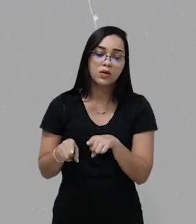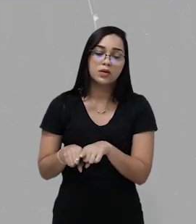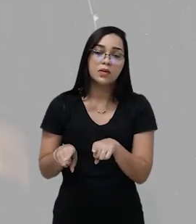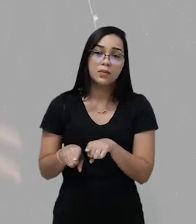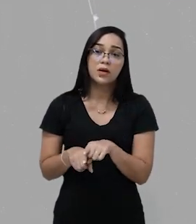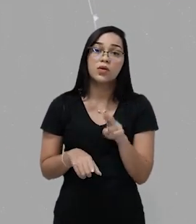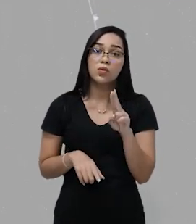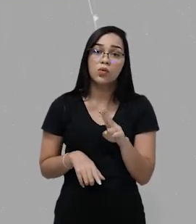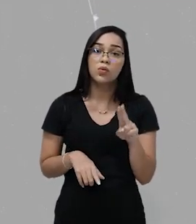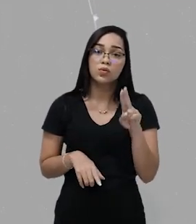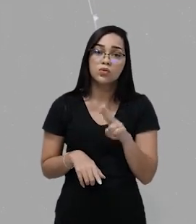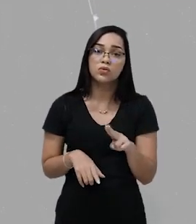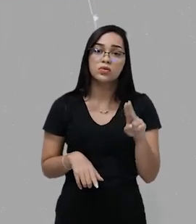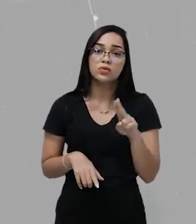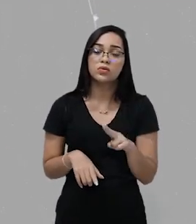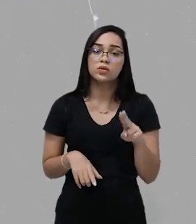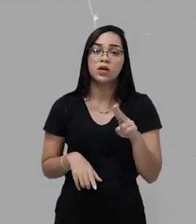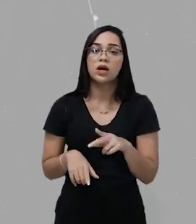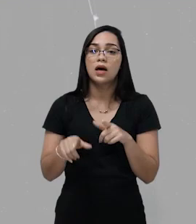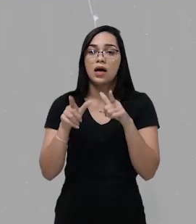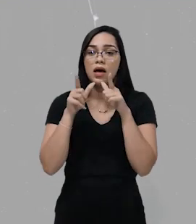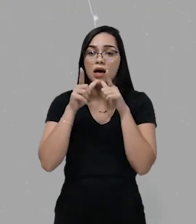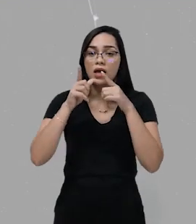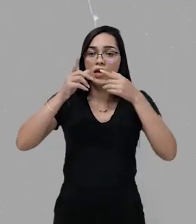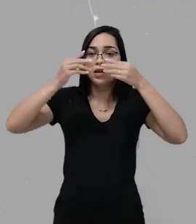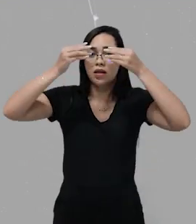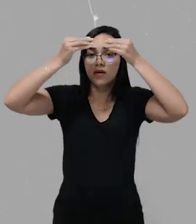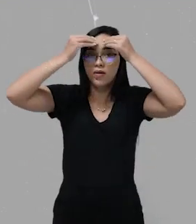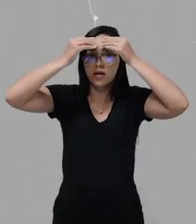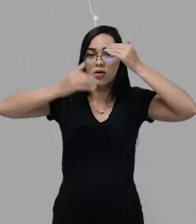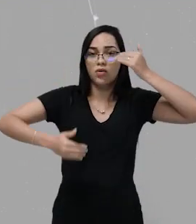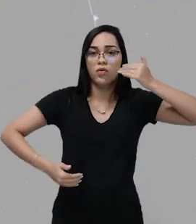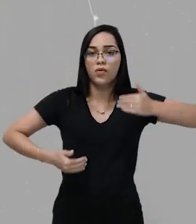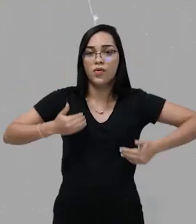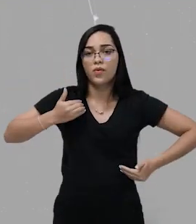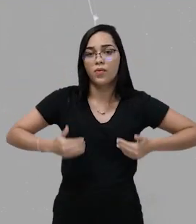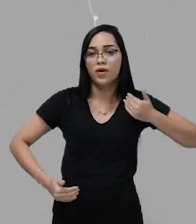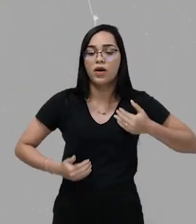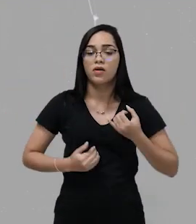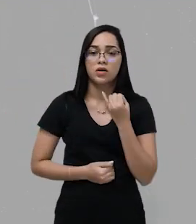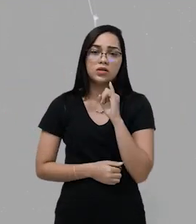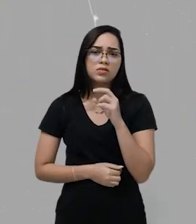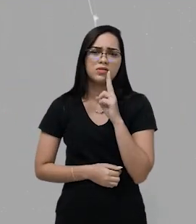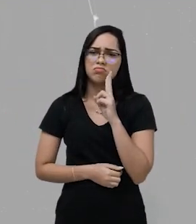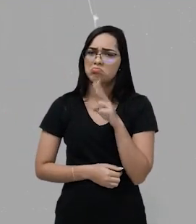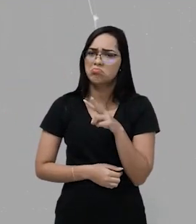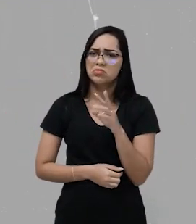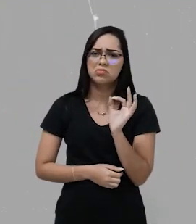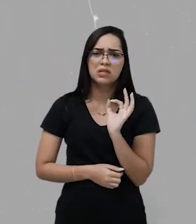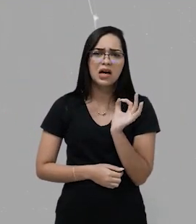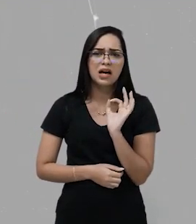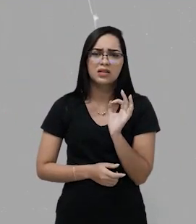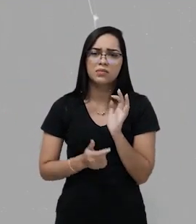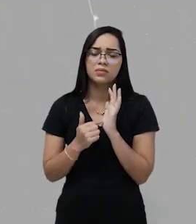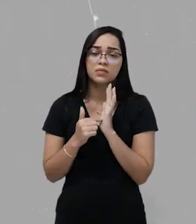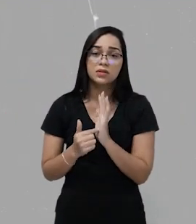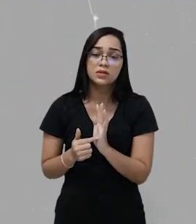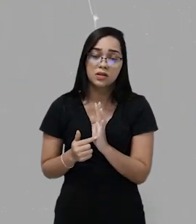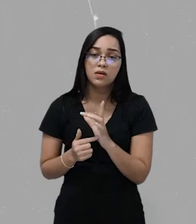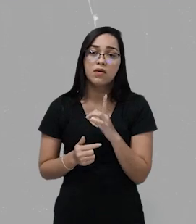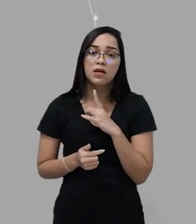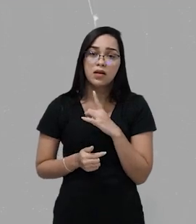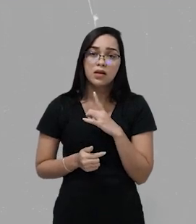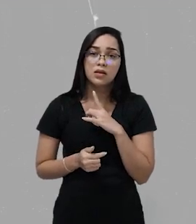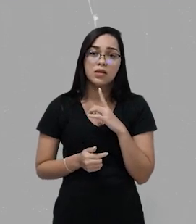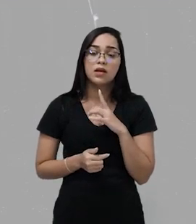elas utilizam a linguagem corporal. Se você nunca assistiu a uma apresentação, elas